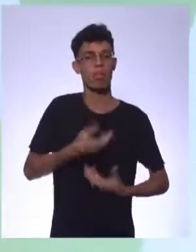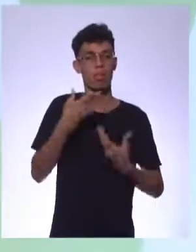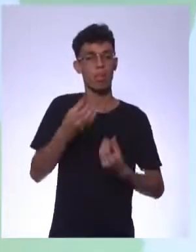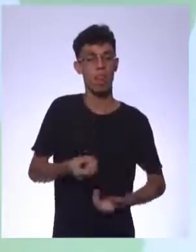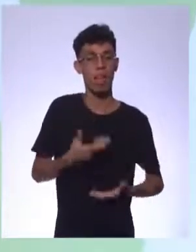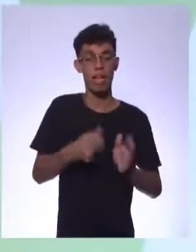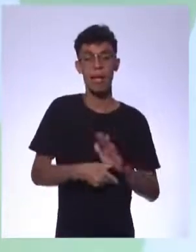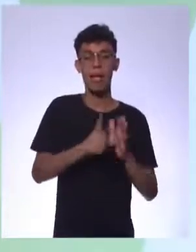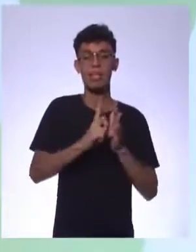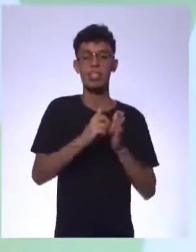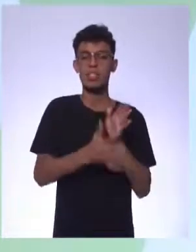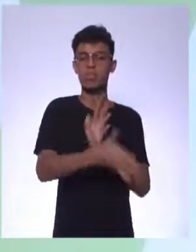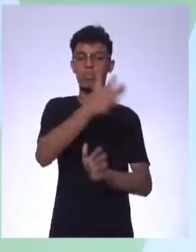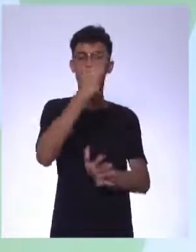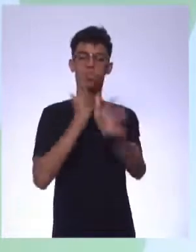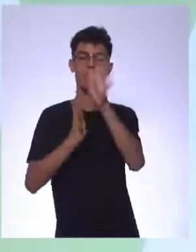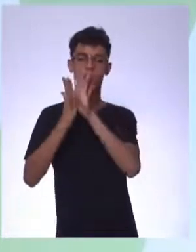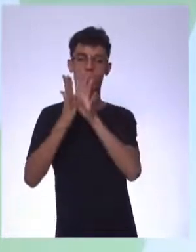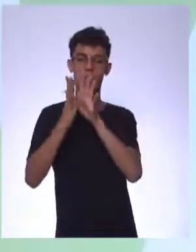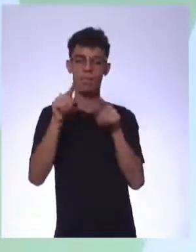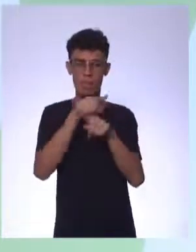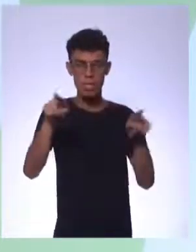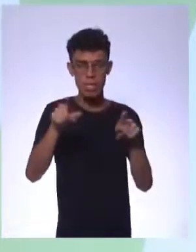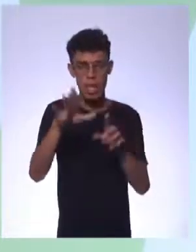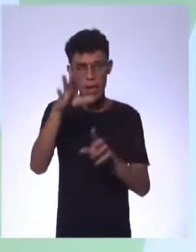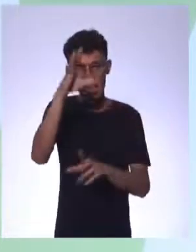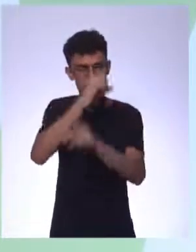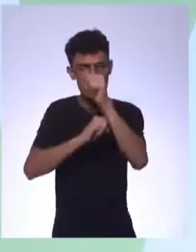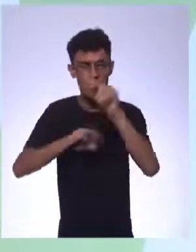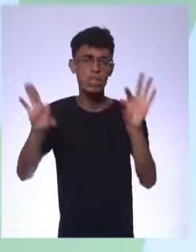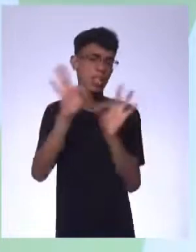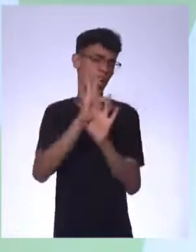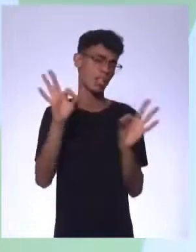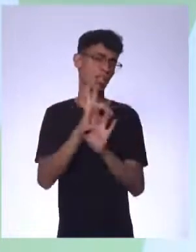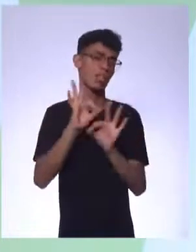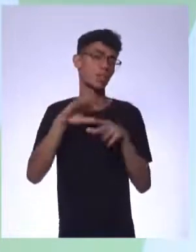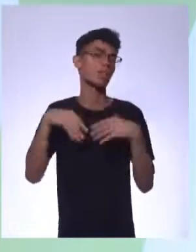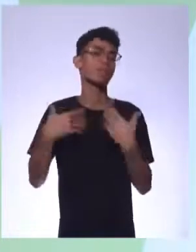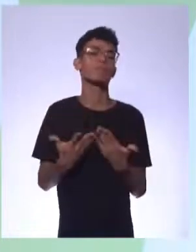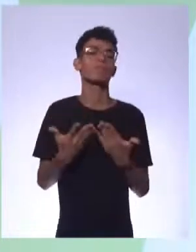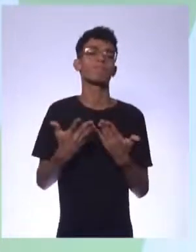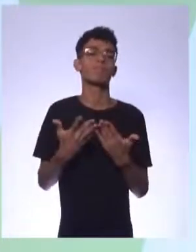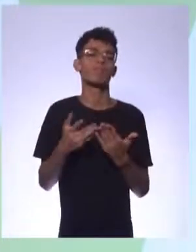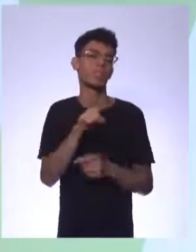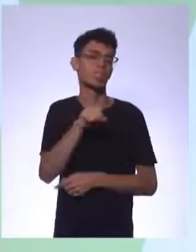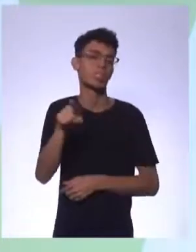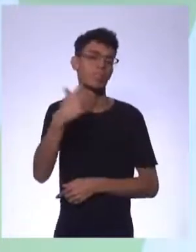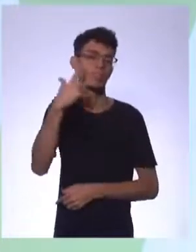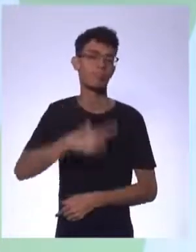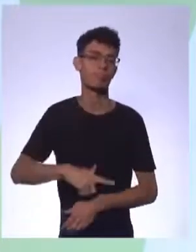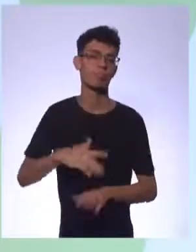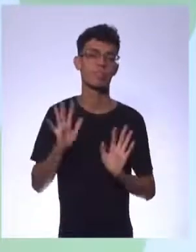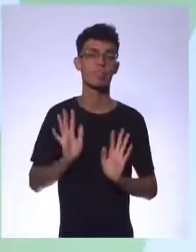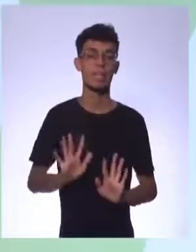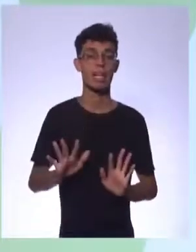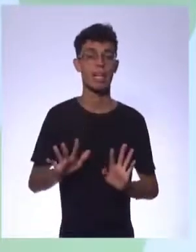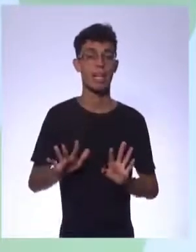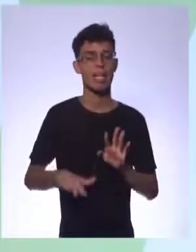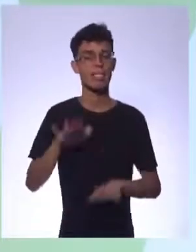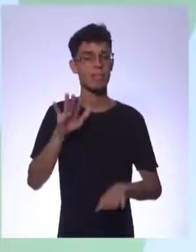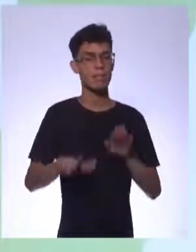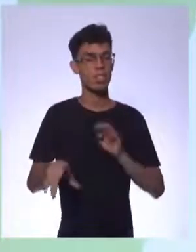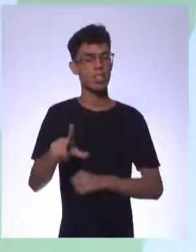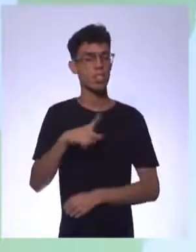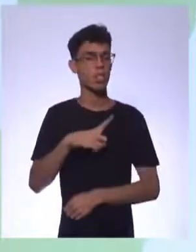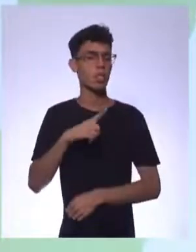de ouvir o outro, você tira a possibilidade de aprendizagem, como o professor Mauro falou, e o que acaba se tornando uma pessoa desagradável. Então, às vezes, a